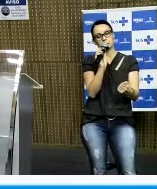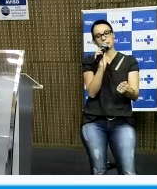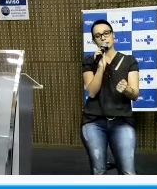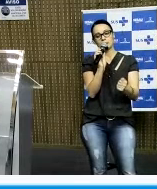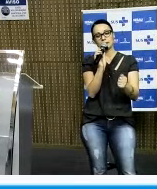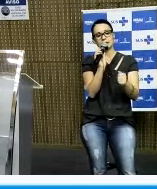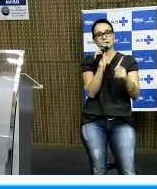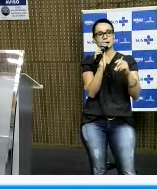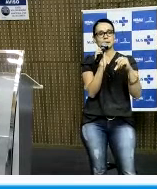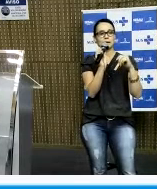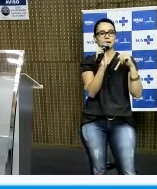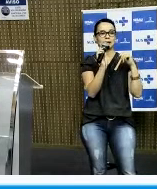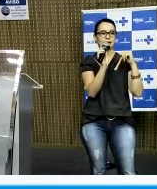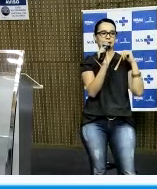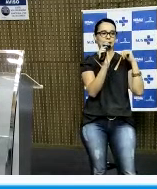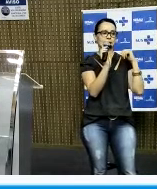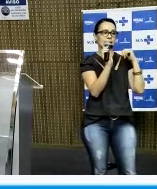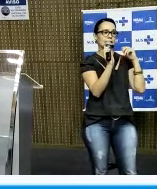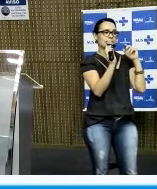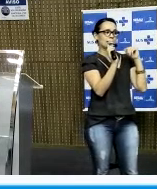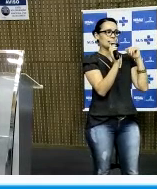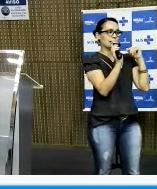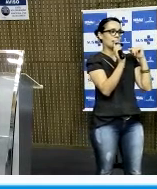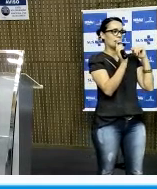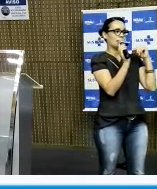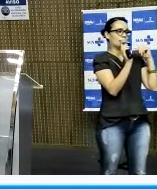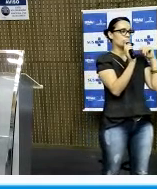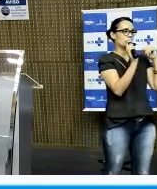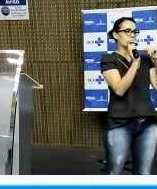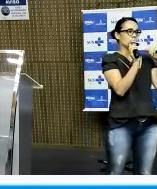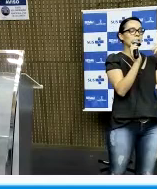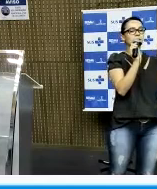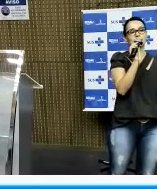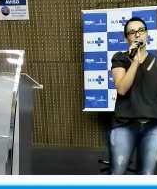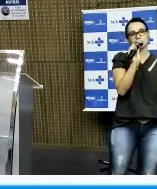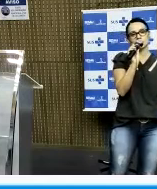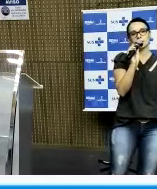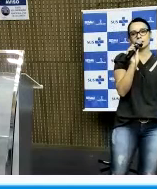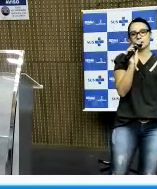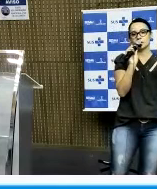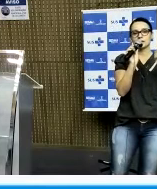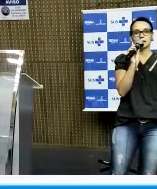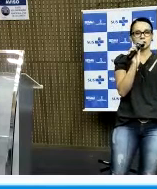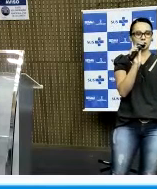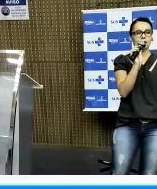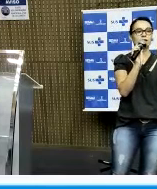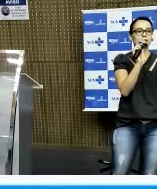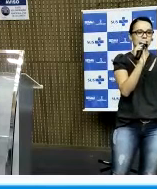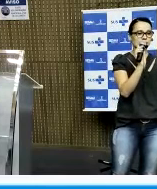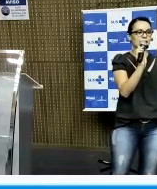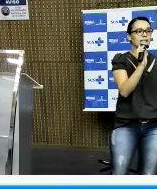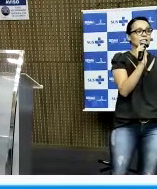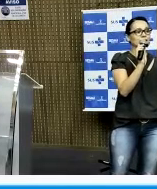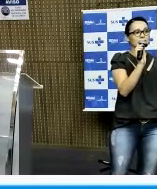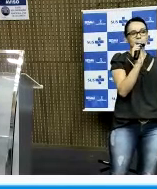do centro penal, eles recebem aquela, tipo uma liberdade condicional de 7